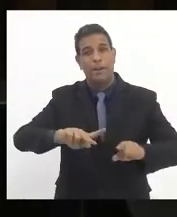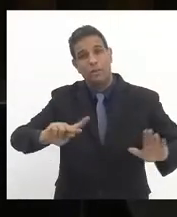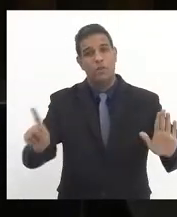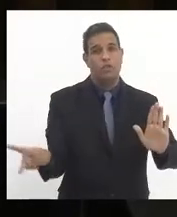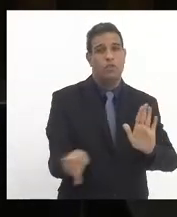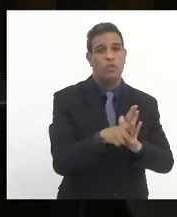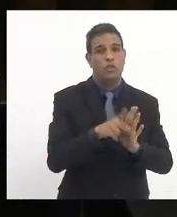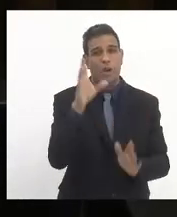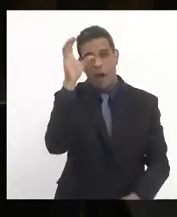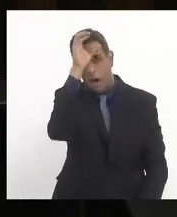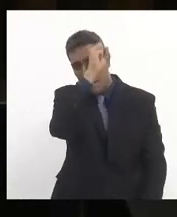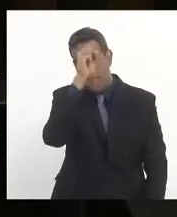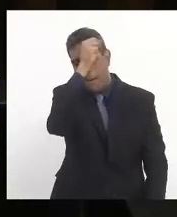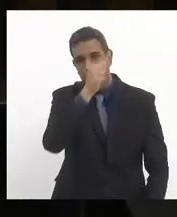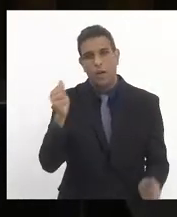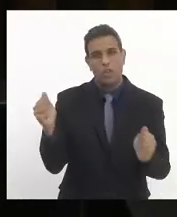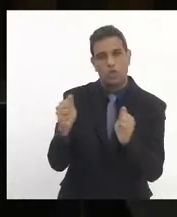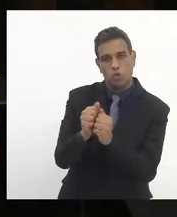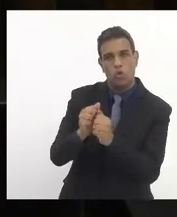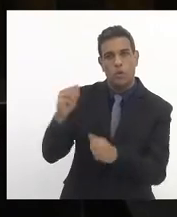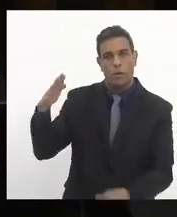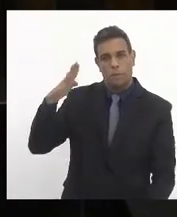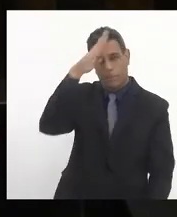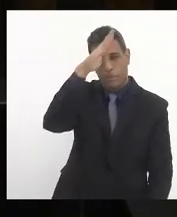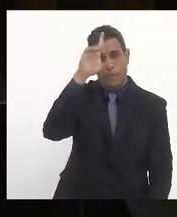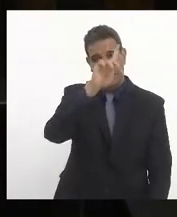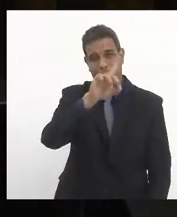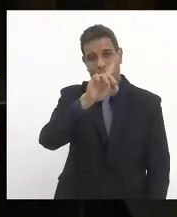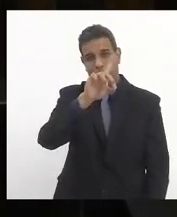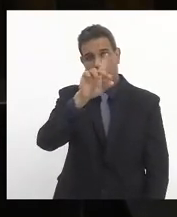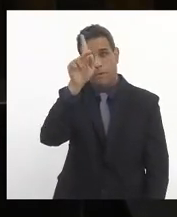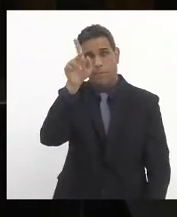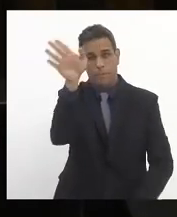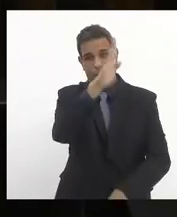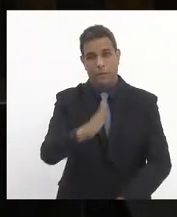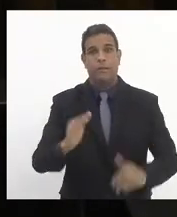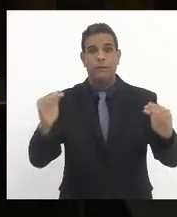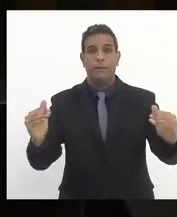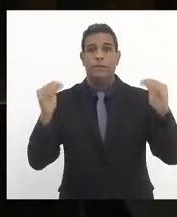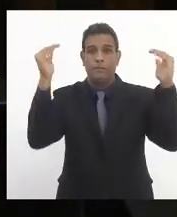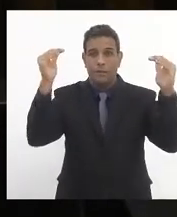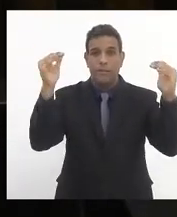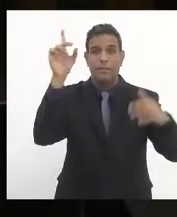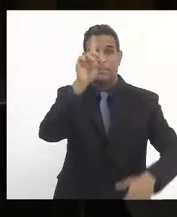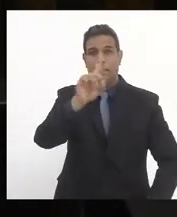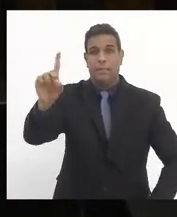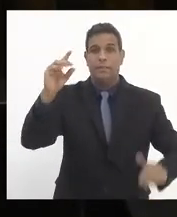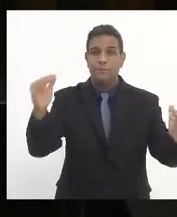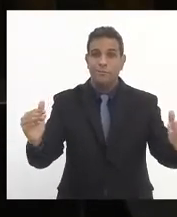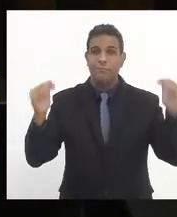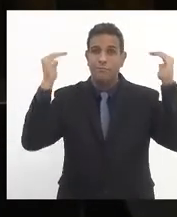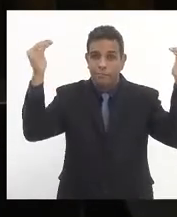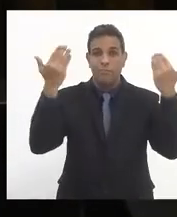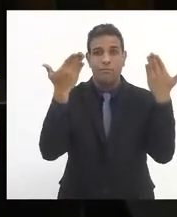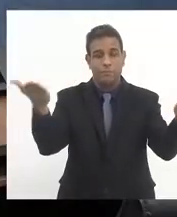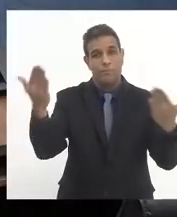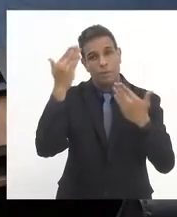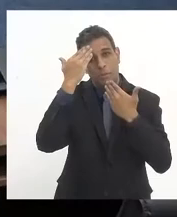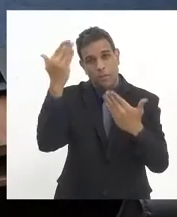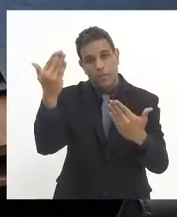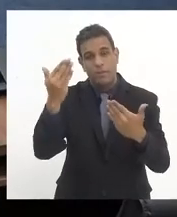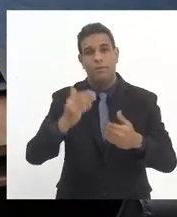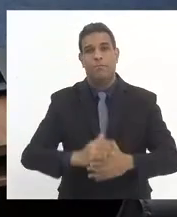e o que eu aprendi com o meu presidente, é Brasil acima de tudo e Deus acima de todos. Obrigado.